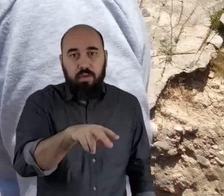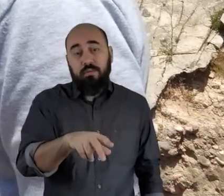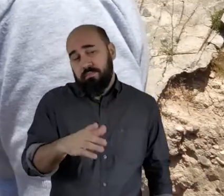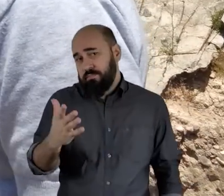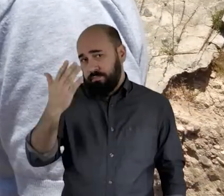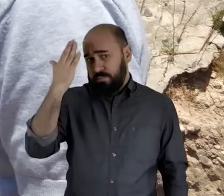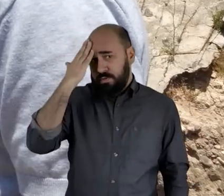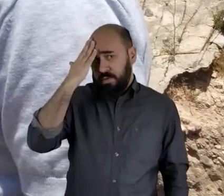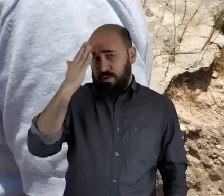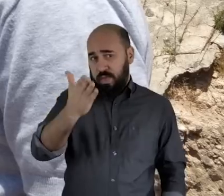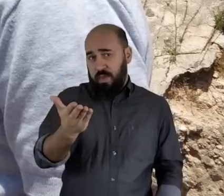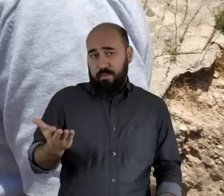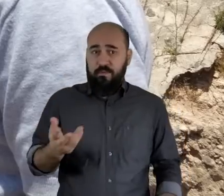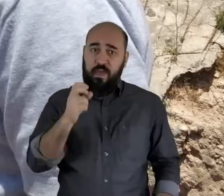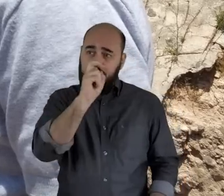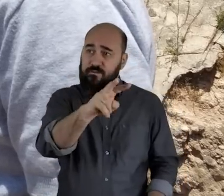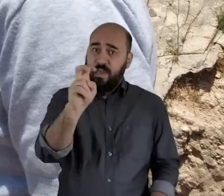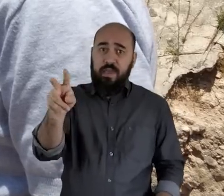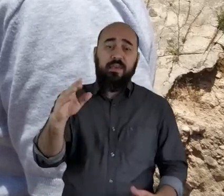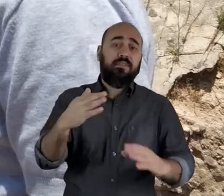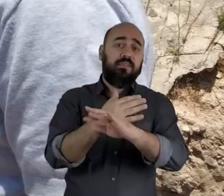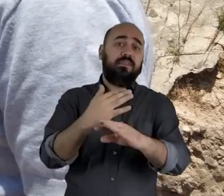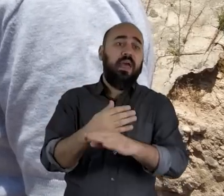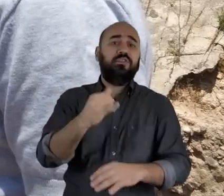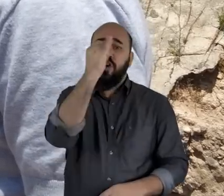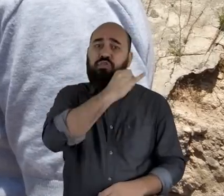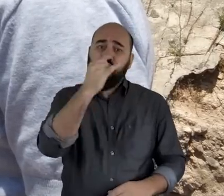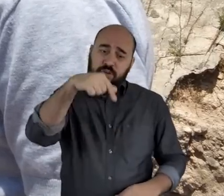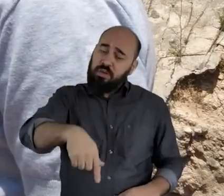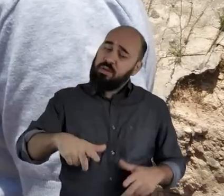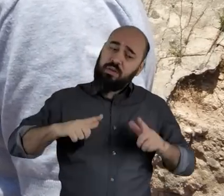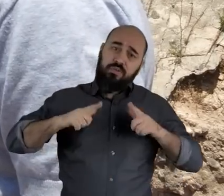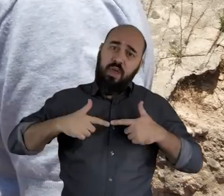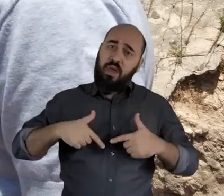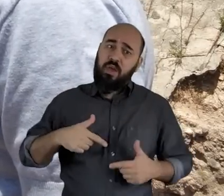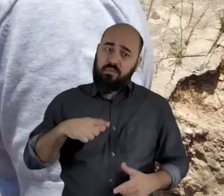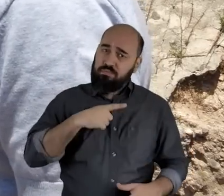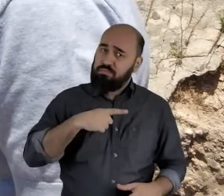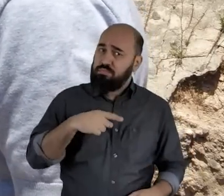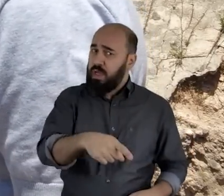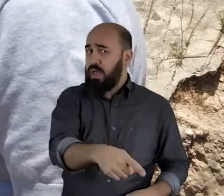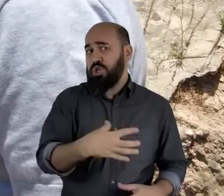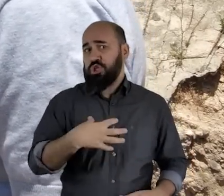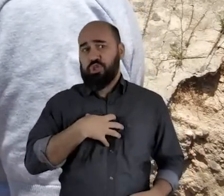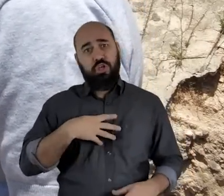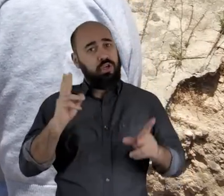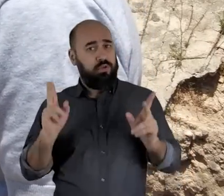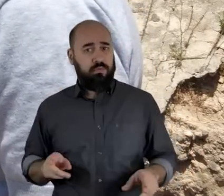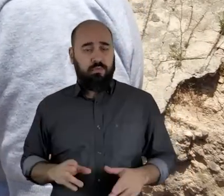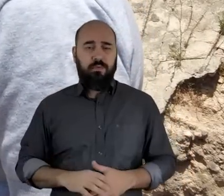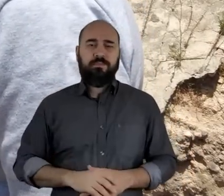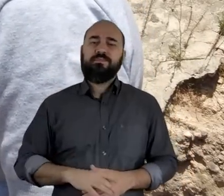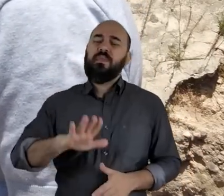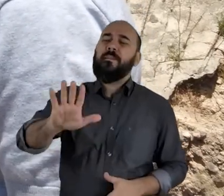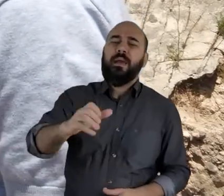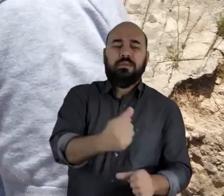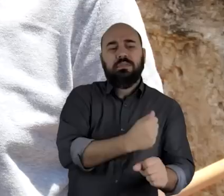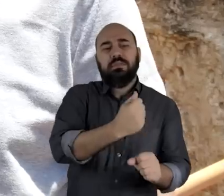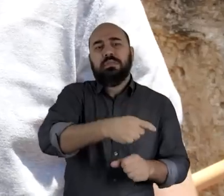que você vai ver repetida em várias cidades antigas aqui de Israel. Agora, esse sistema d'água aqui, ele é cananita ou